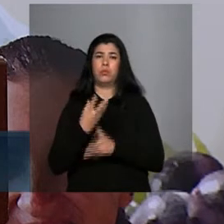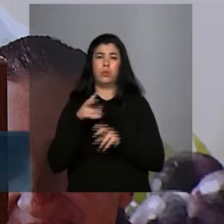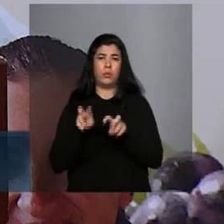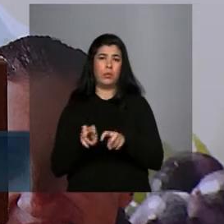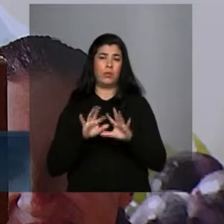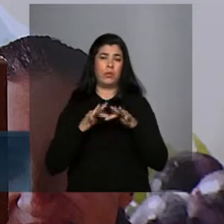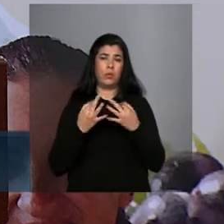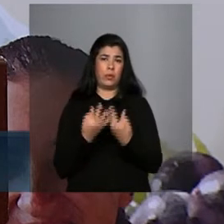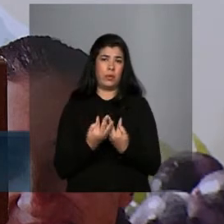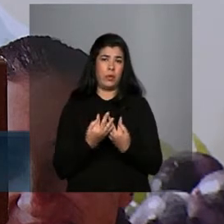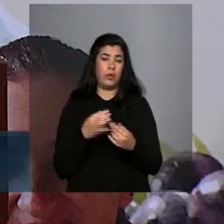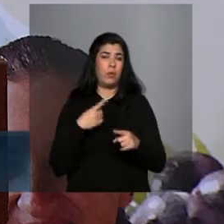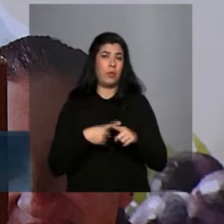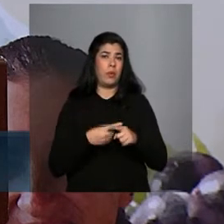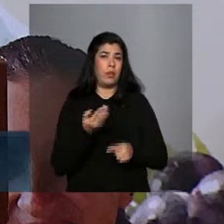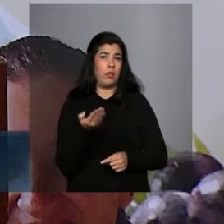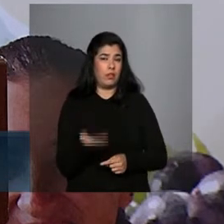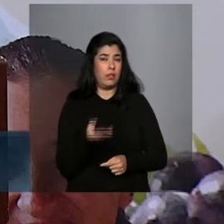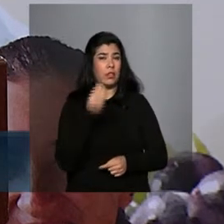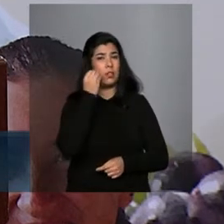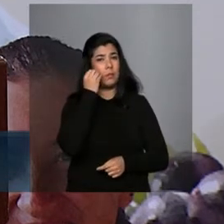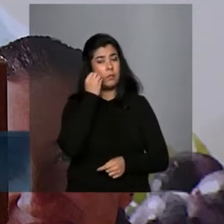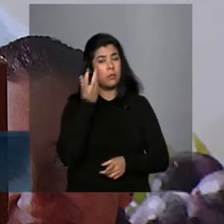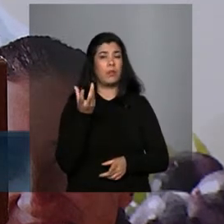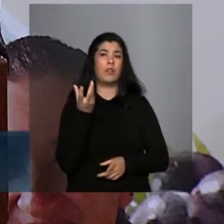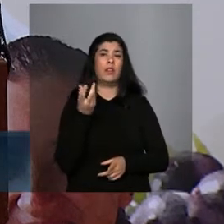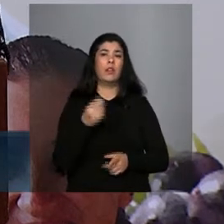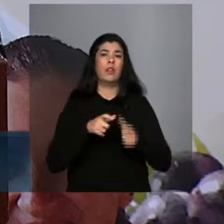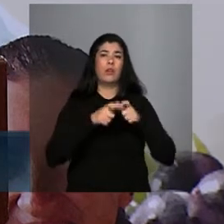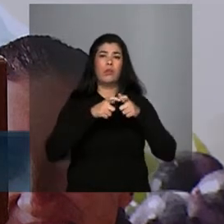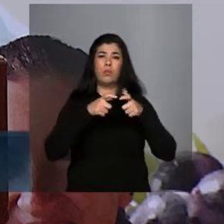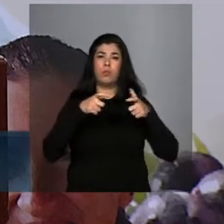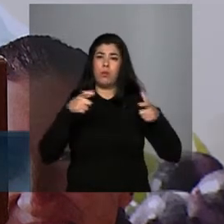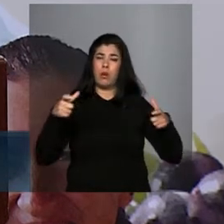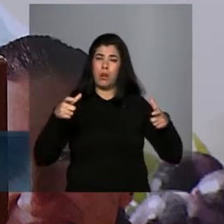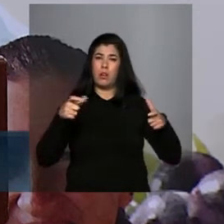nós queremos que essa expansão assegure